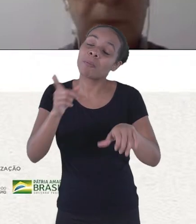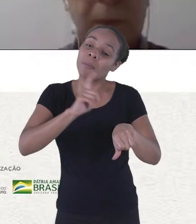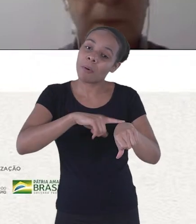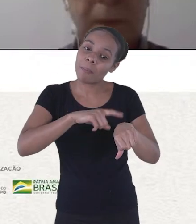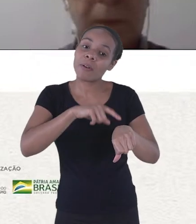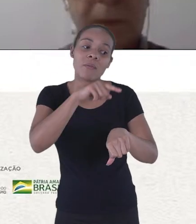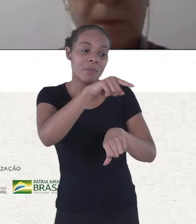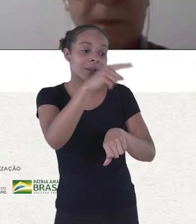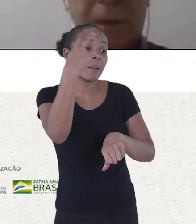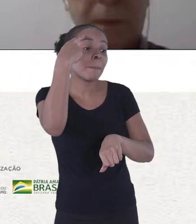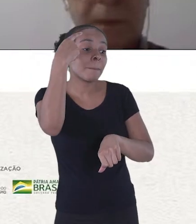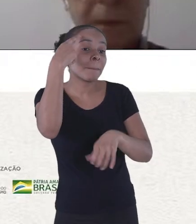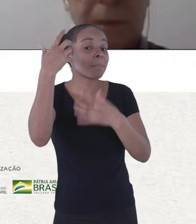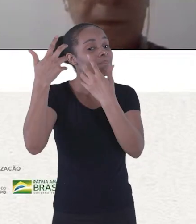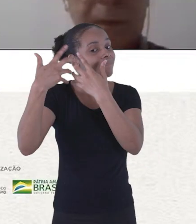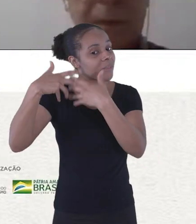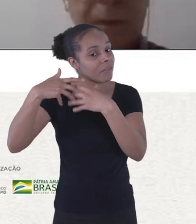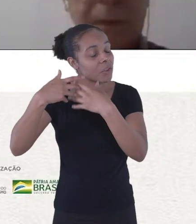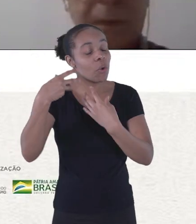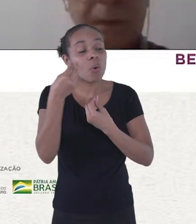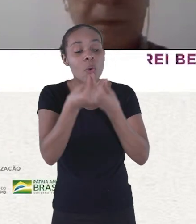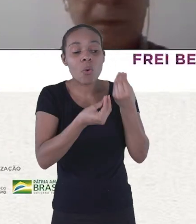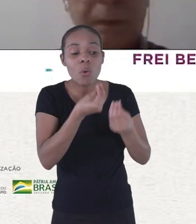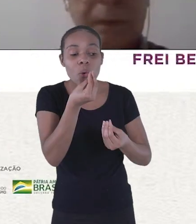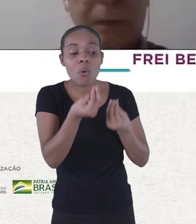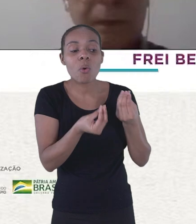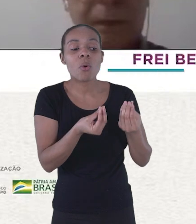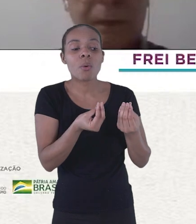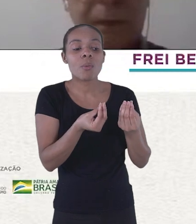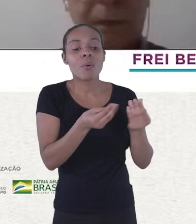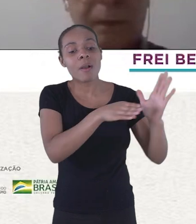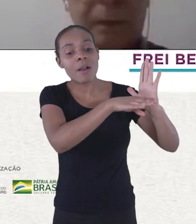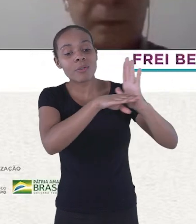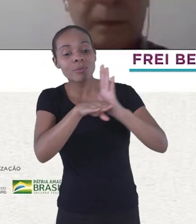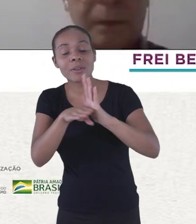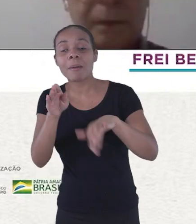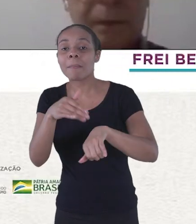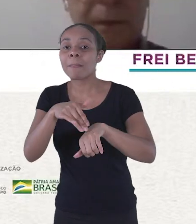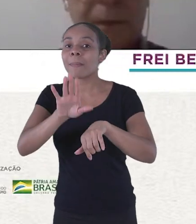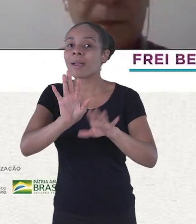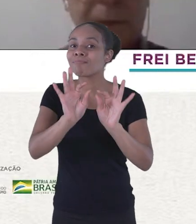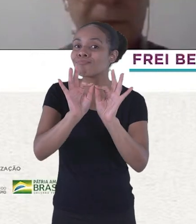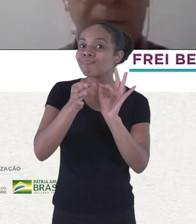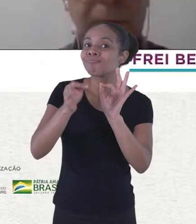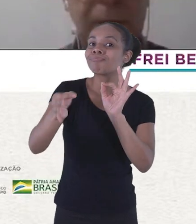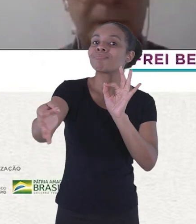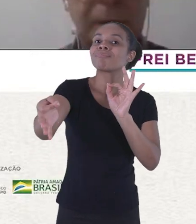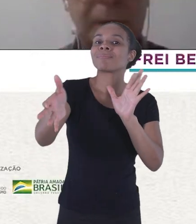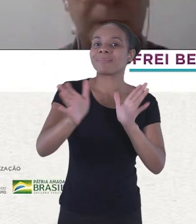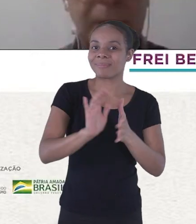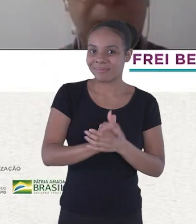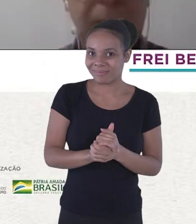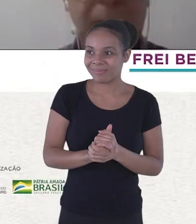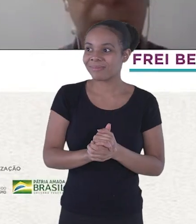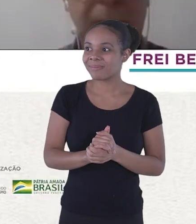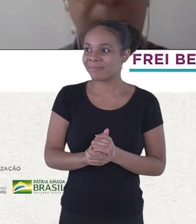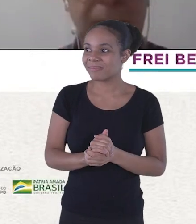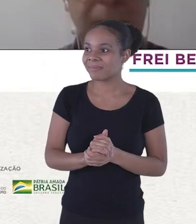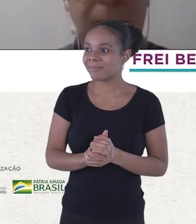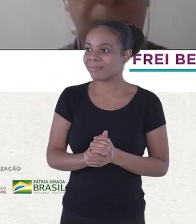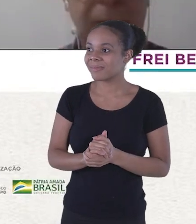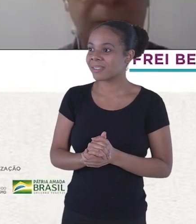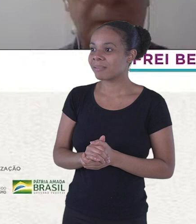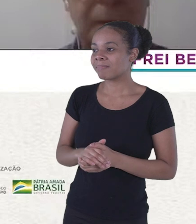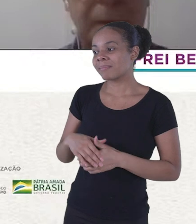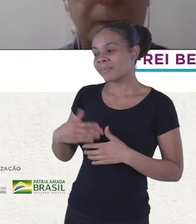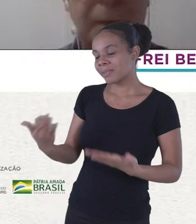como essa ajuda poderá ser talvez prolongada. Pensa aí um pouquinho nisso, Não, eu imagino. eu acho que está